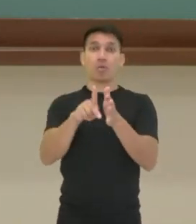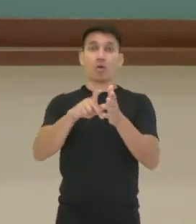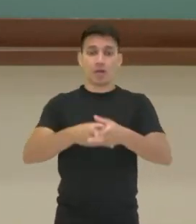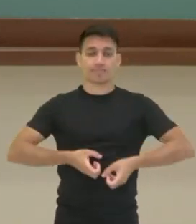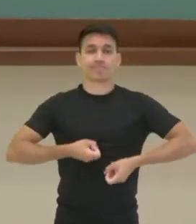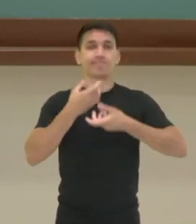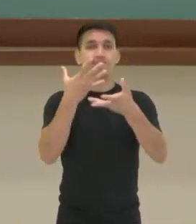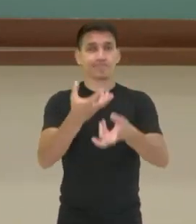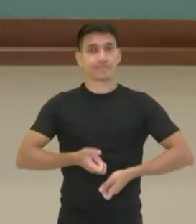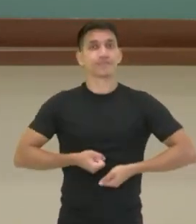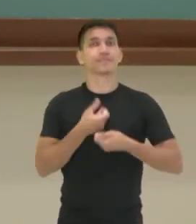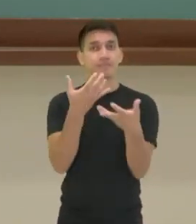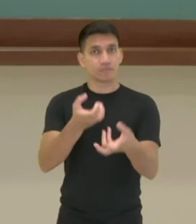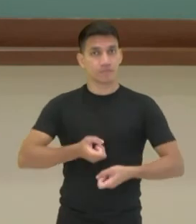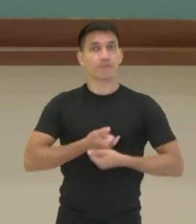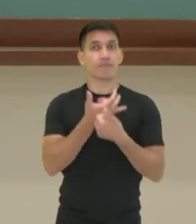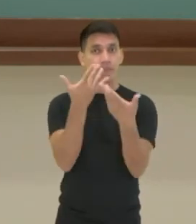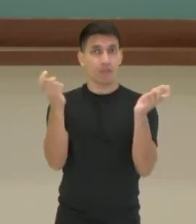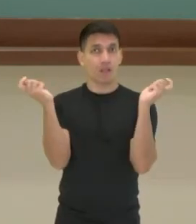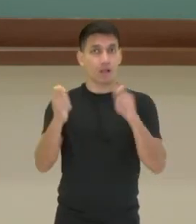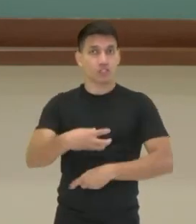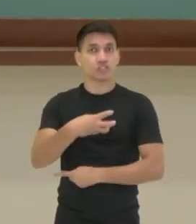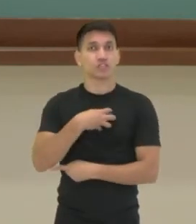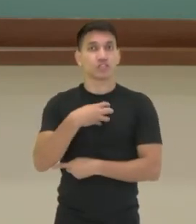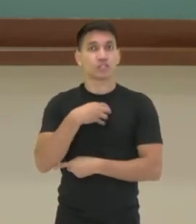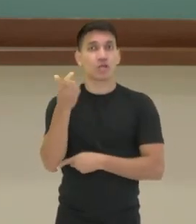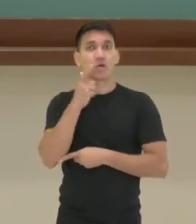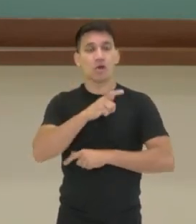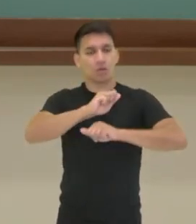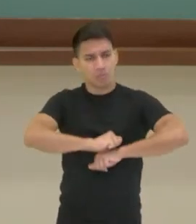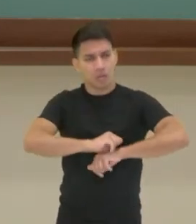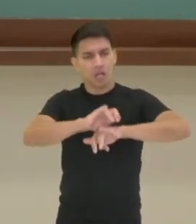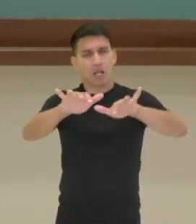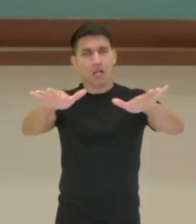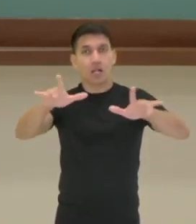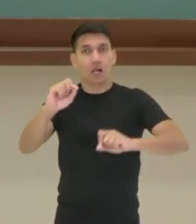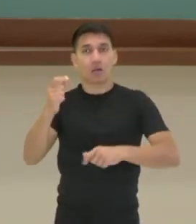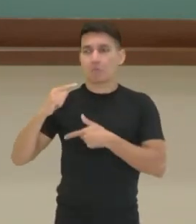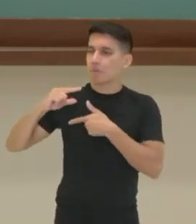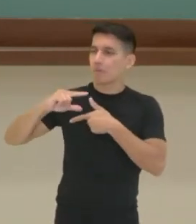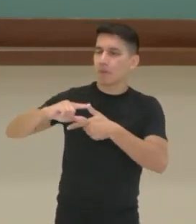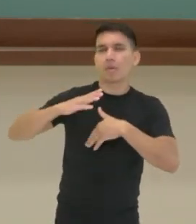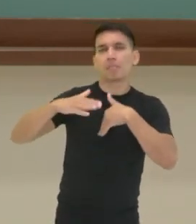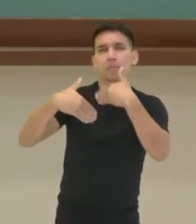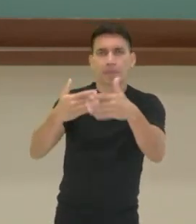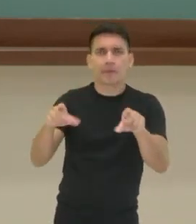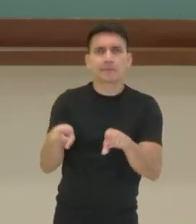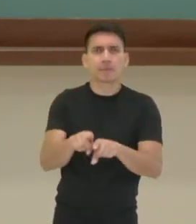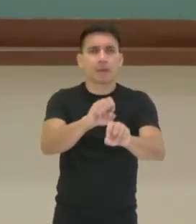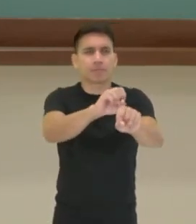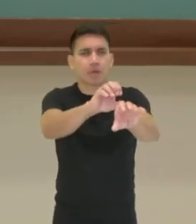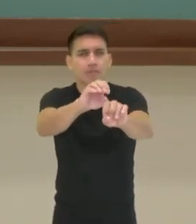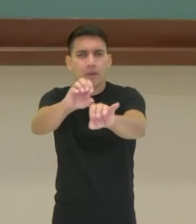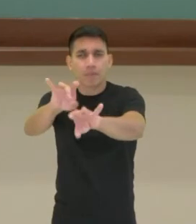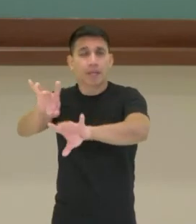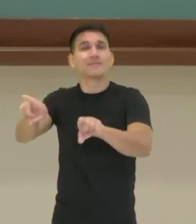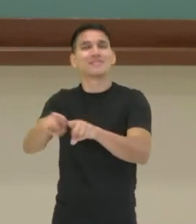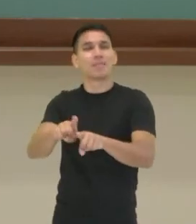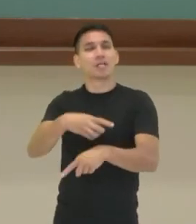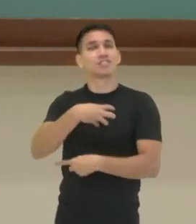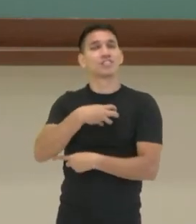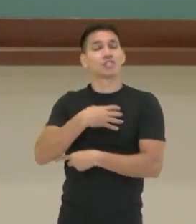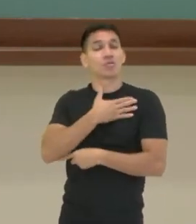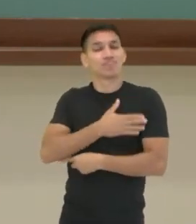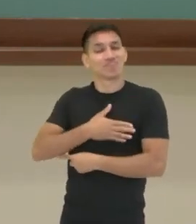oralidade, ou seja, uma forma como se perpetua a tradição, os ensinamentos, também é uma forma gostosa,